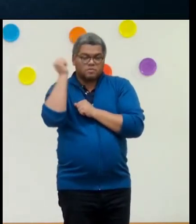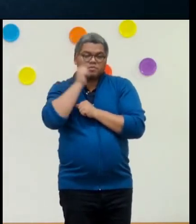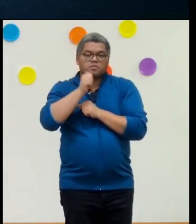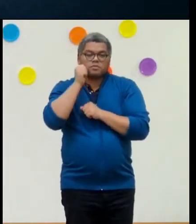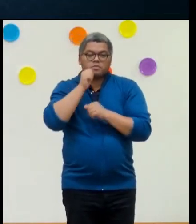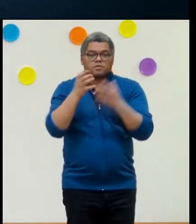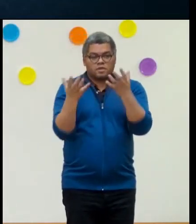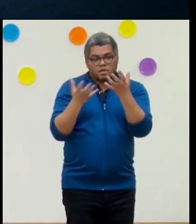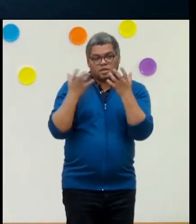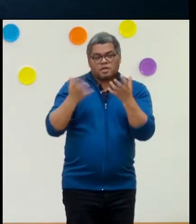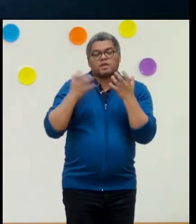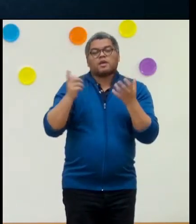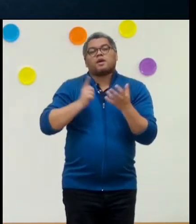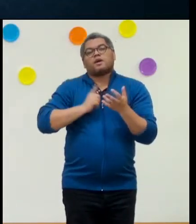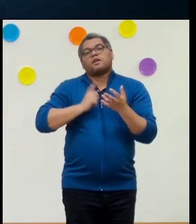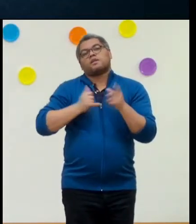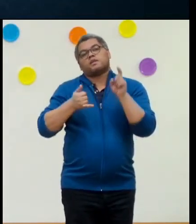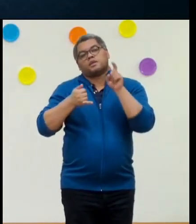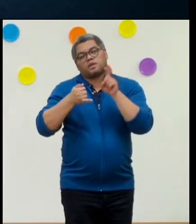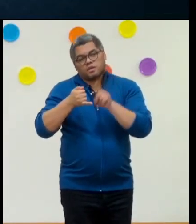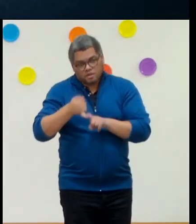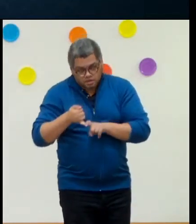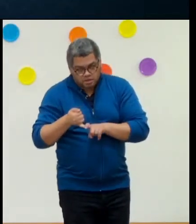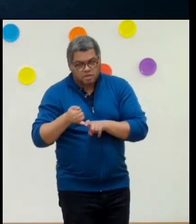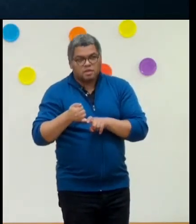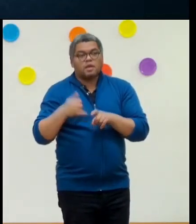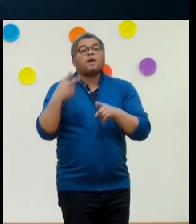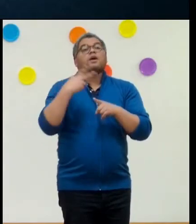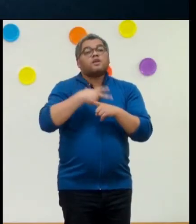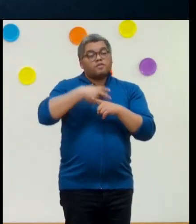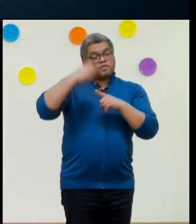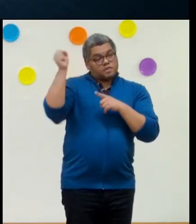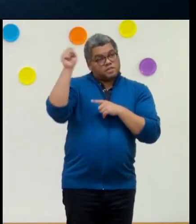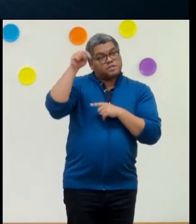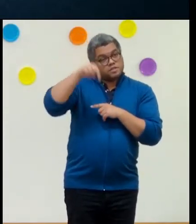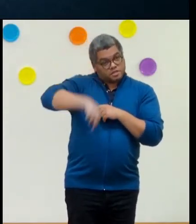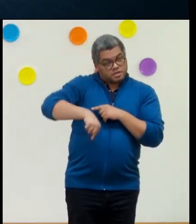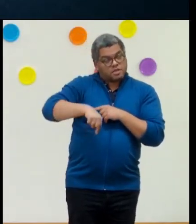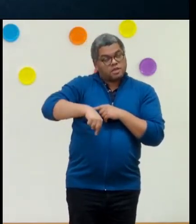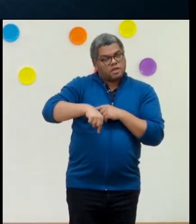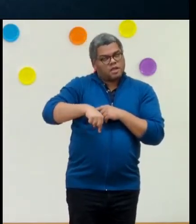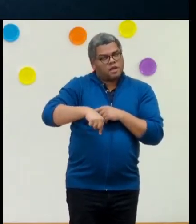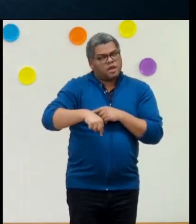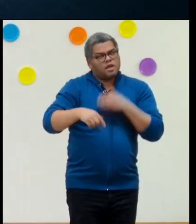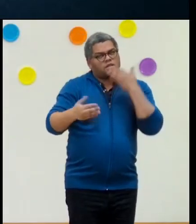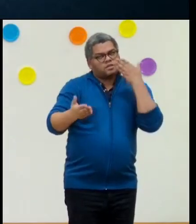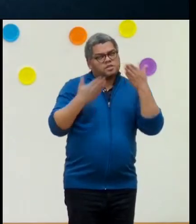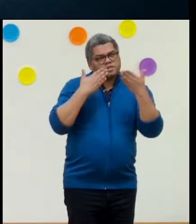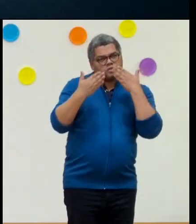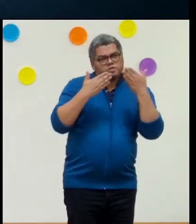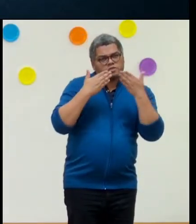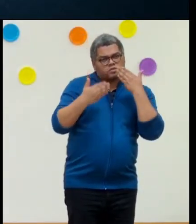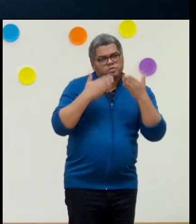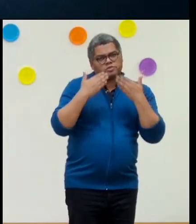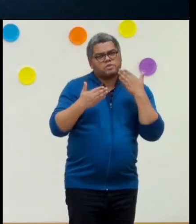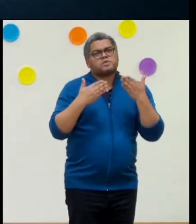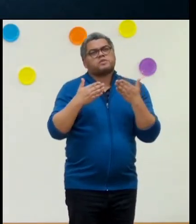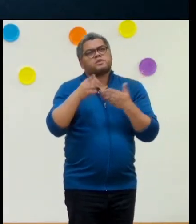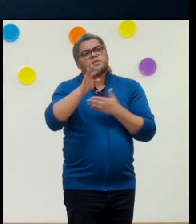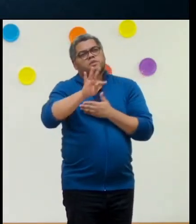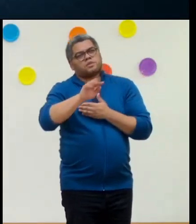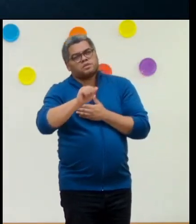vencer o tabu que ainda existe sobre a infidelidade feminina.